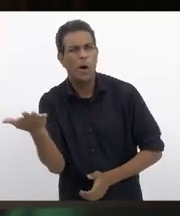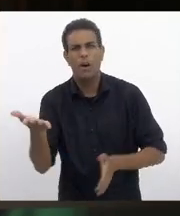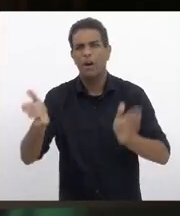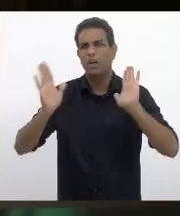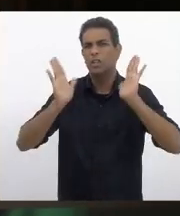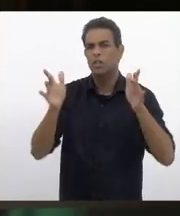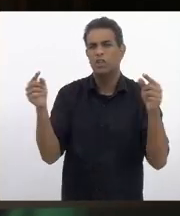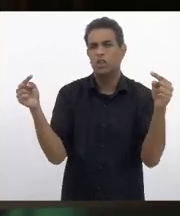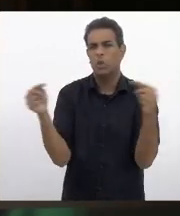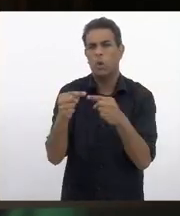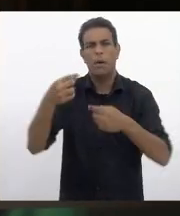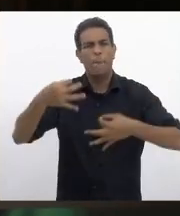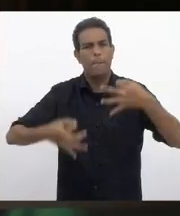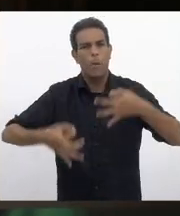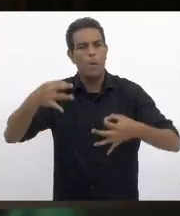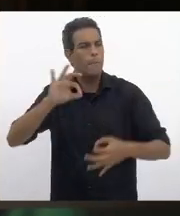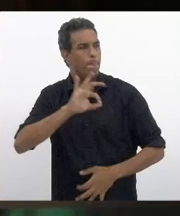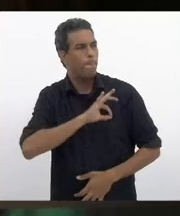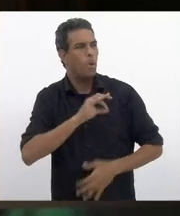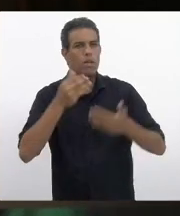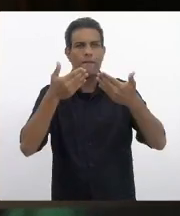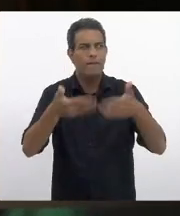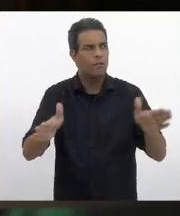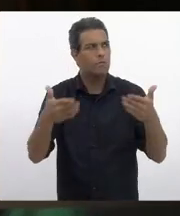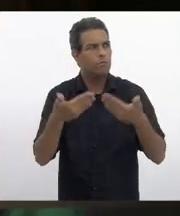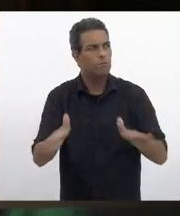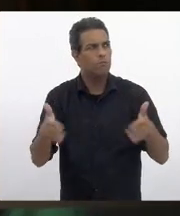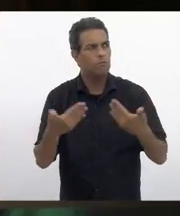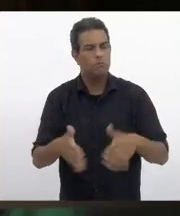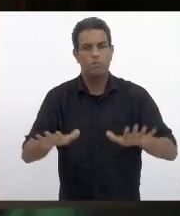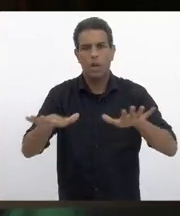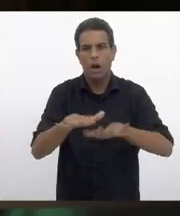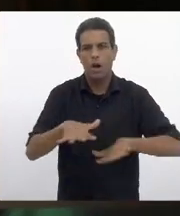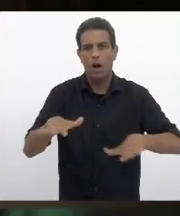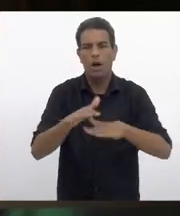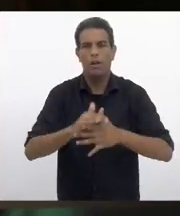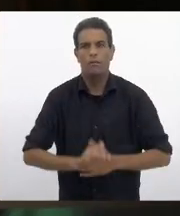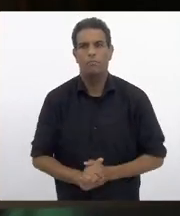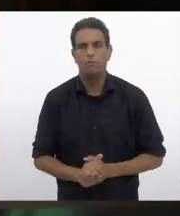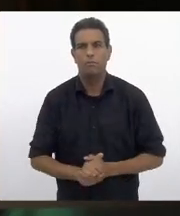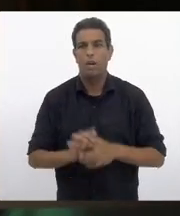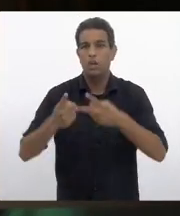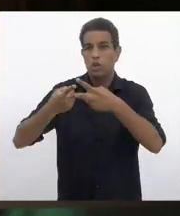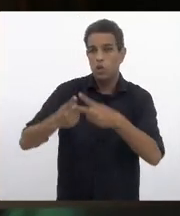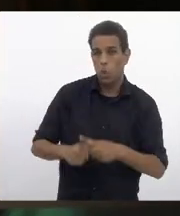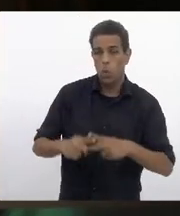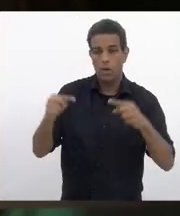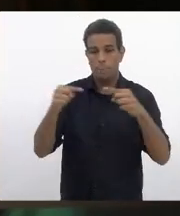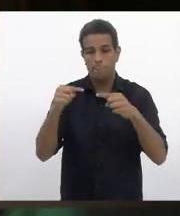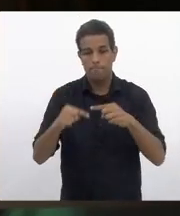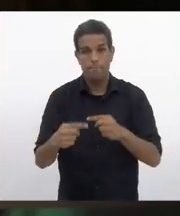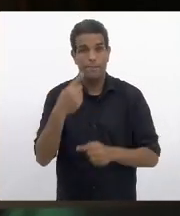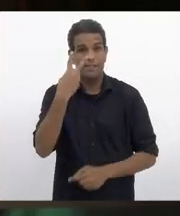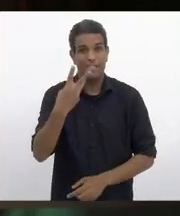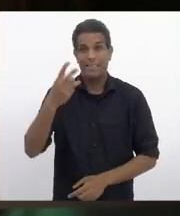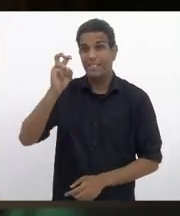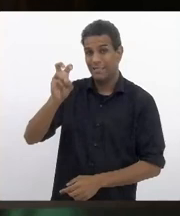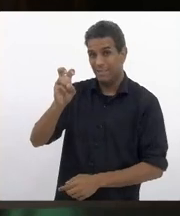Quantos majores tem hoje na Polícia Militar, que é o A, que veio de praça? Pode me corrigir, mas me falaram em